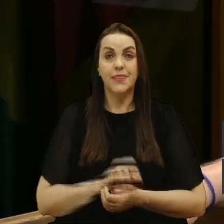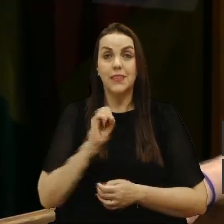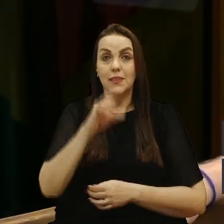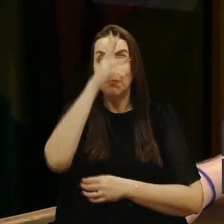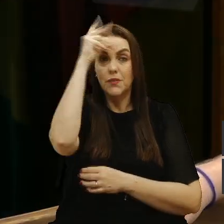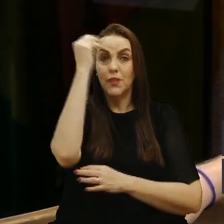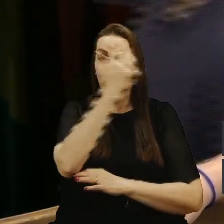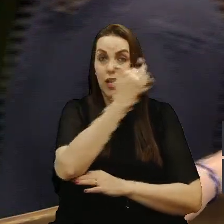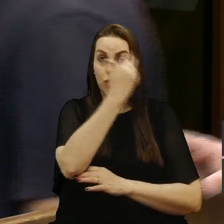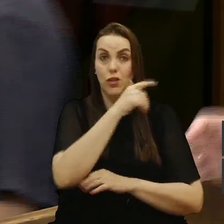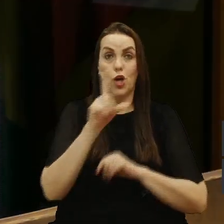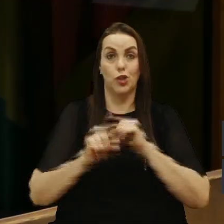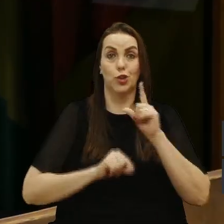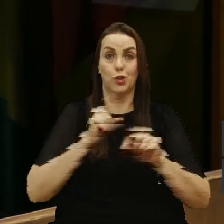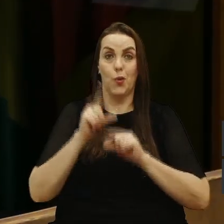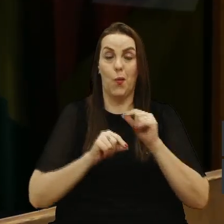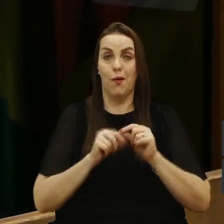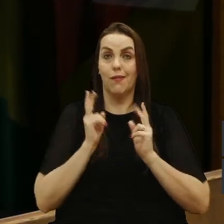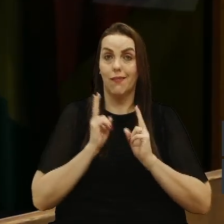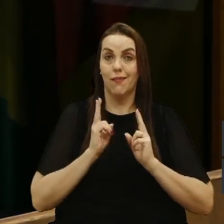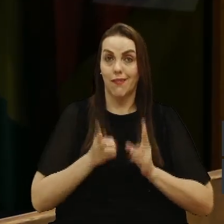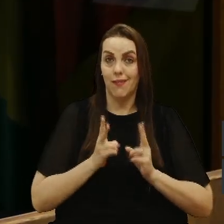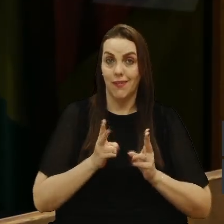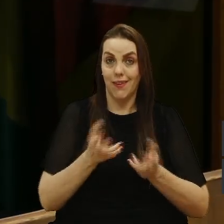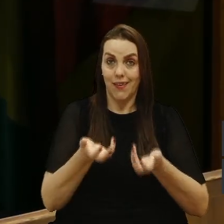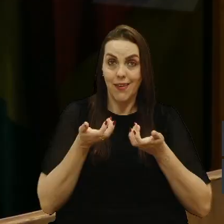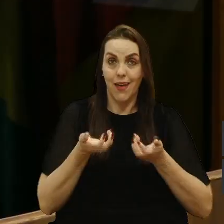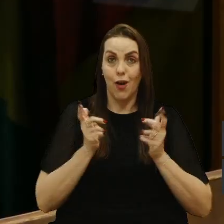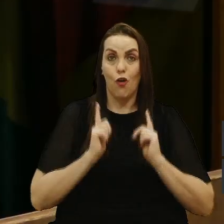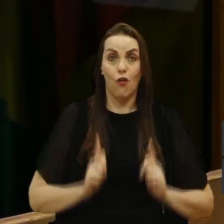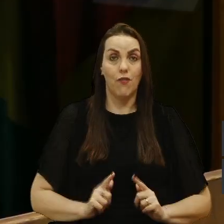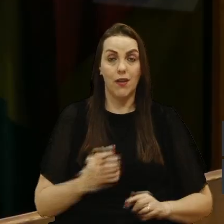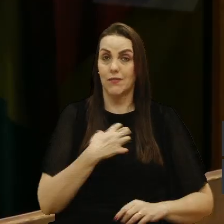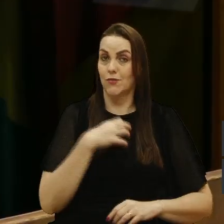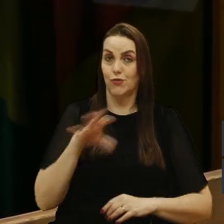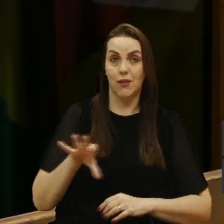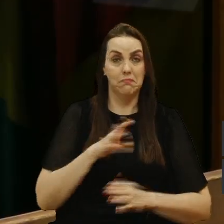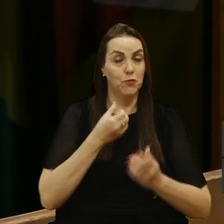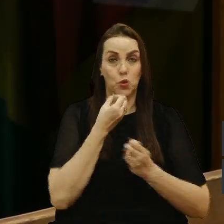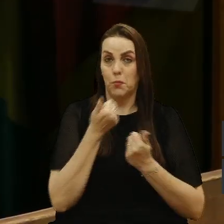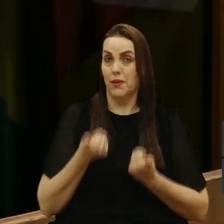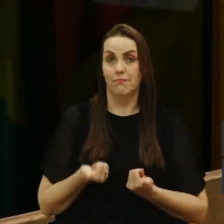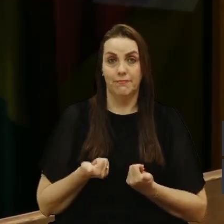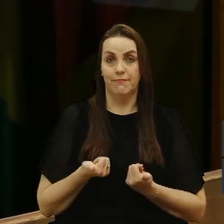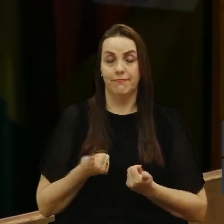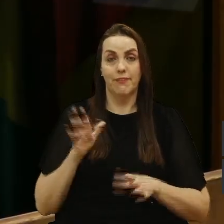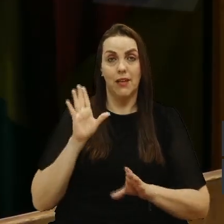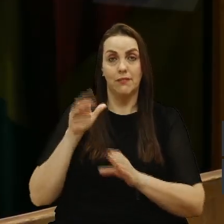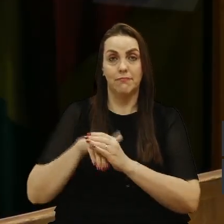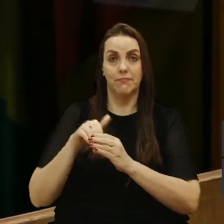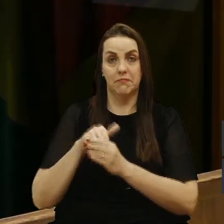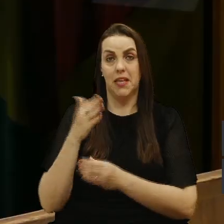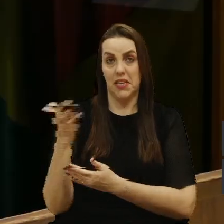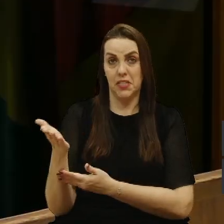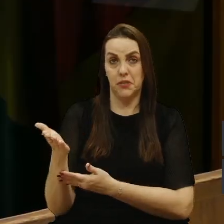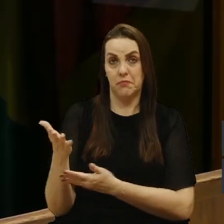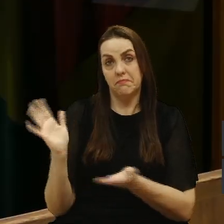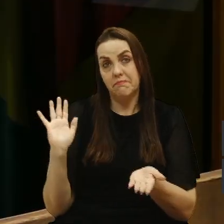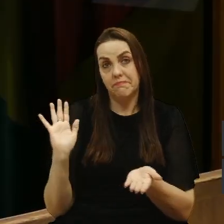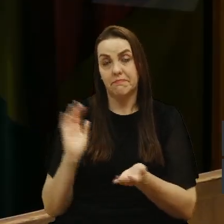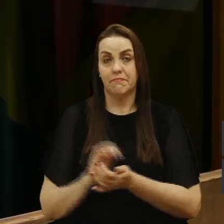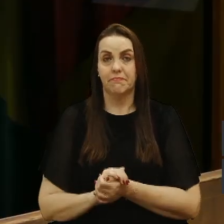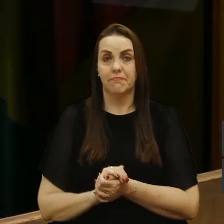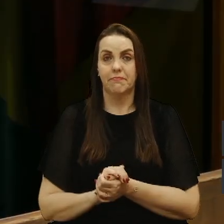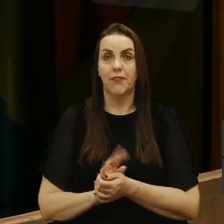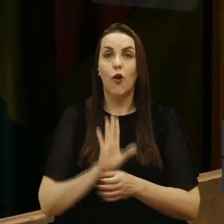Adiló faz a opção por manter o governo do jeito que é uma opção dele e ele foi eleito para isso. E quanto ao voto do prefeito Adiló, eu